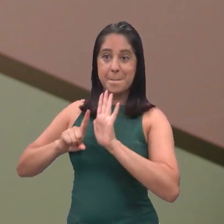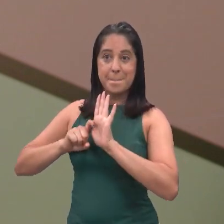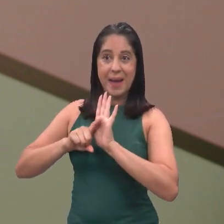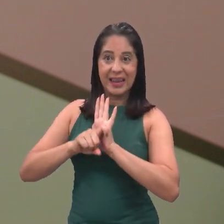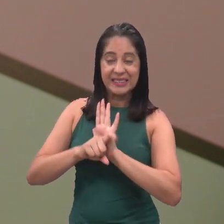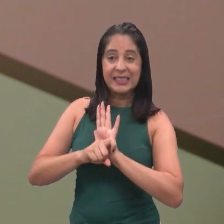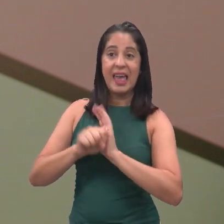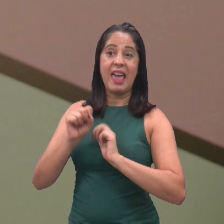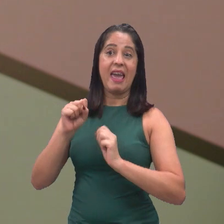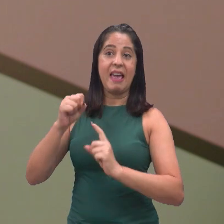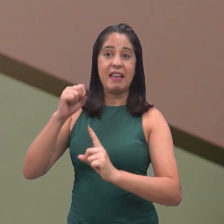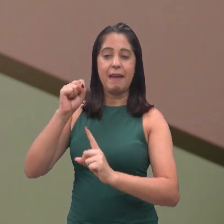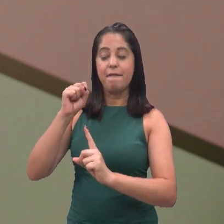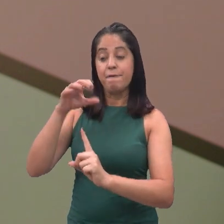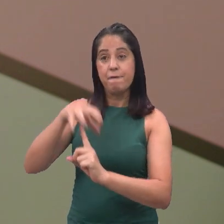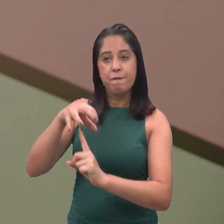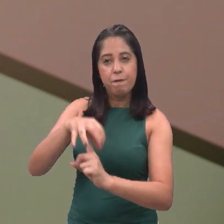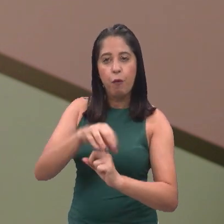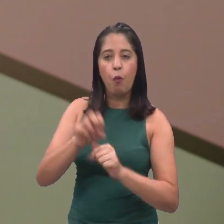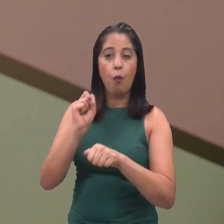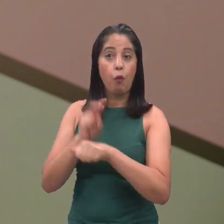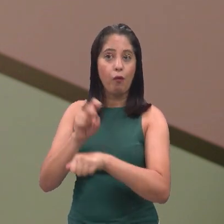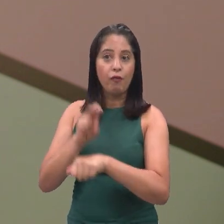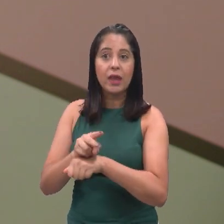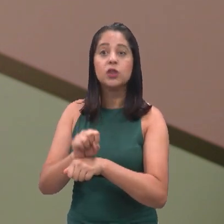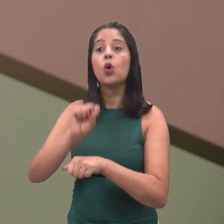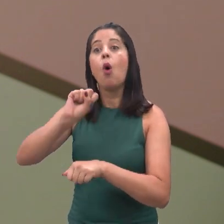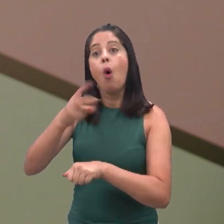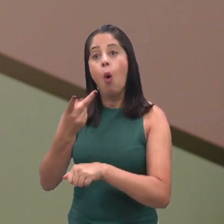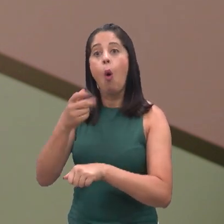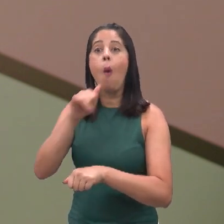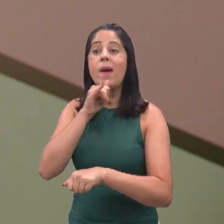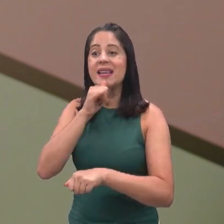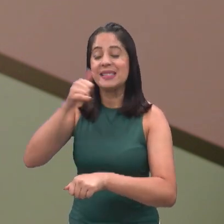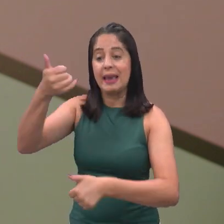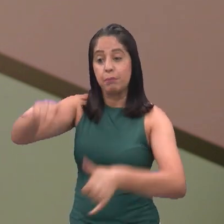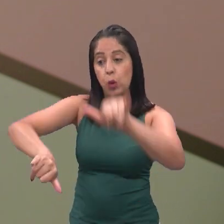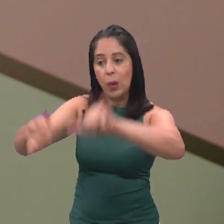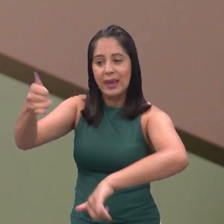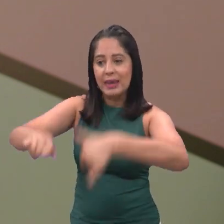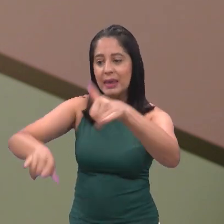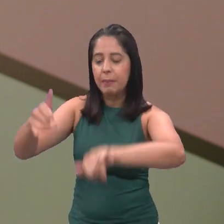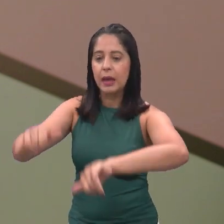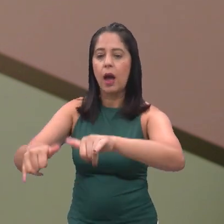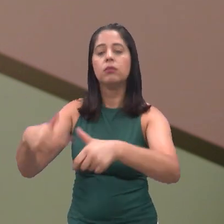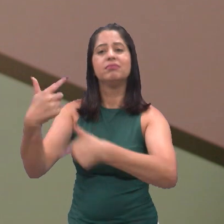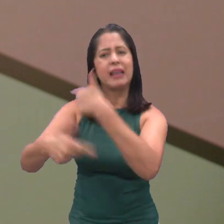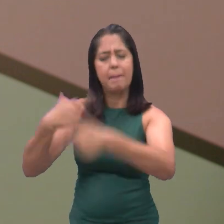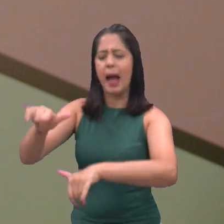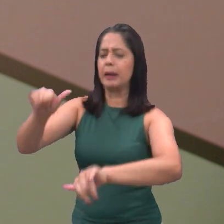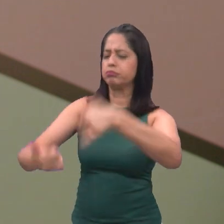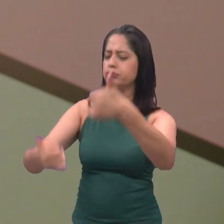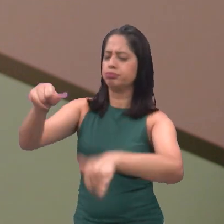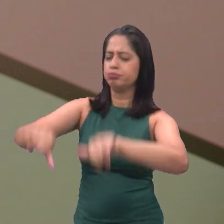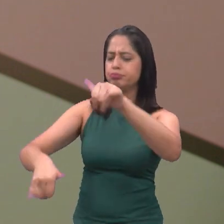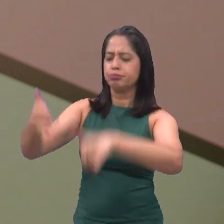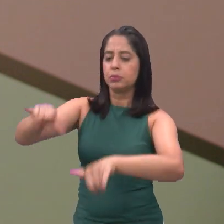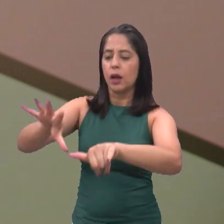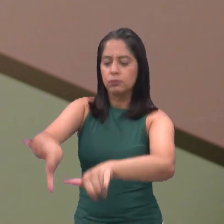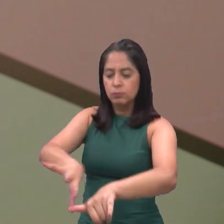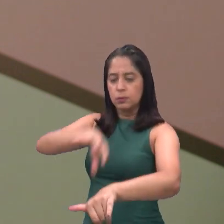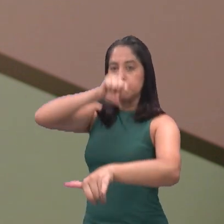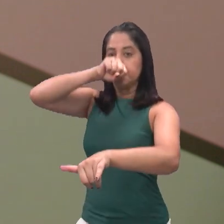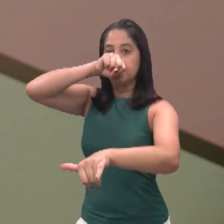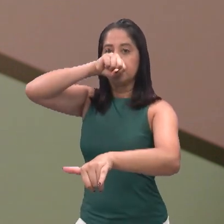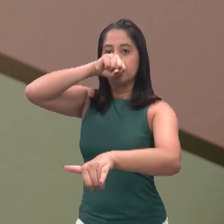com produtos químicos podem inalar aquele produto e fazer uma pneumonia química, tá? A mais comum, que todo mundo mais conhece, é a